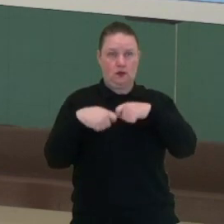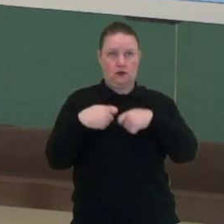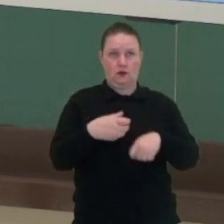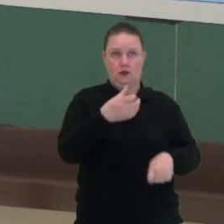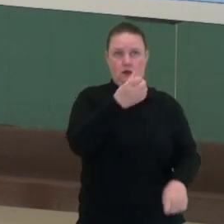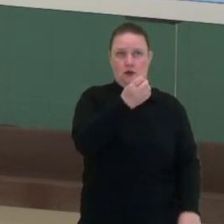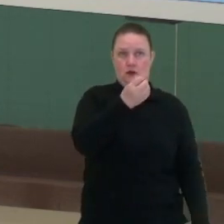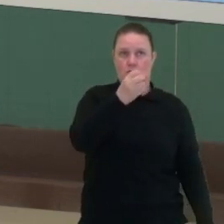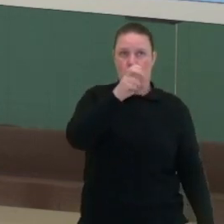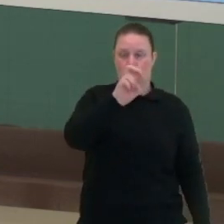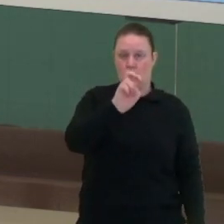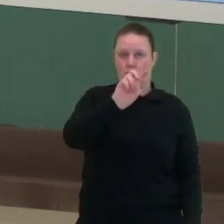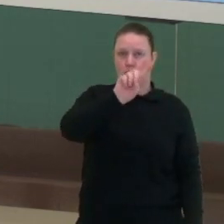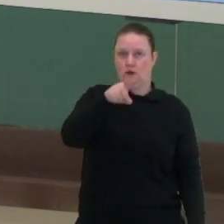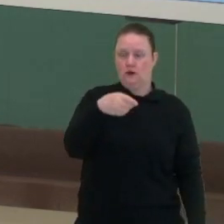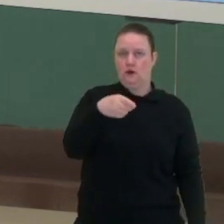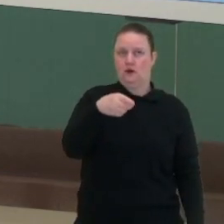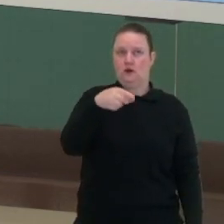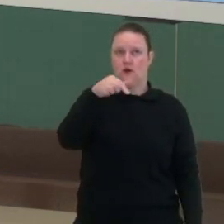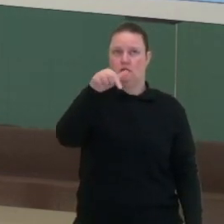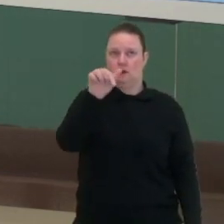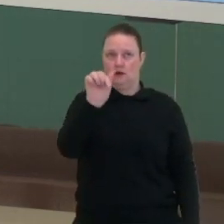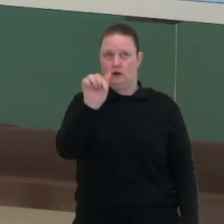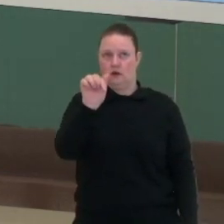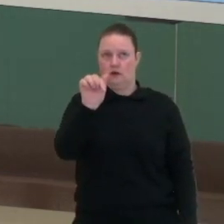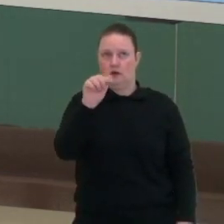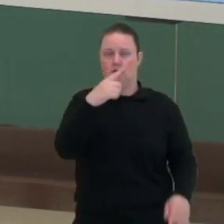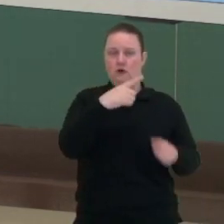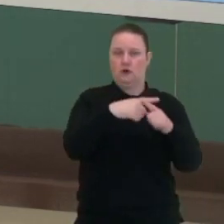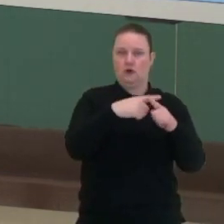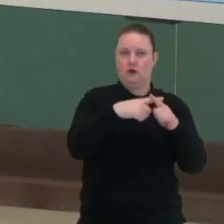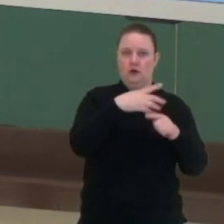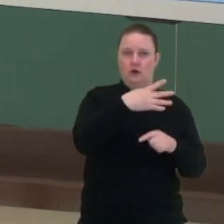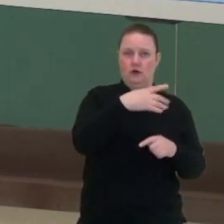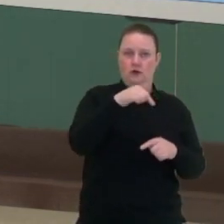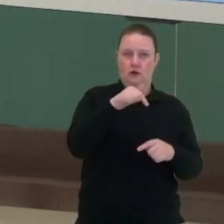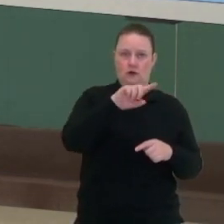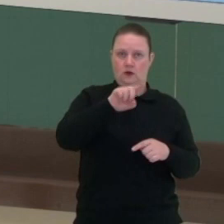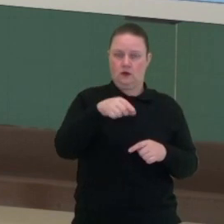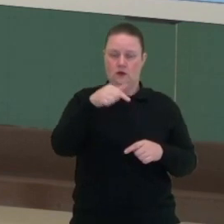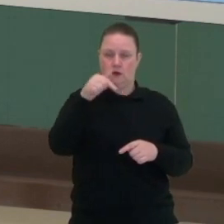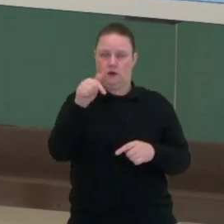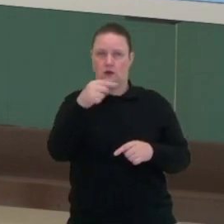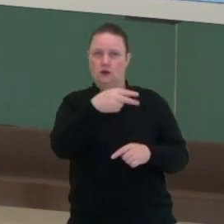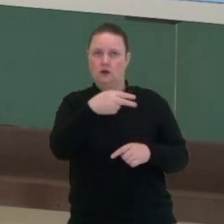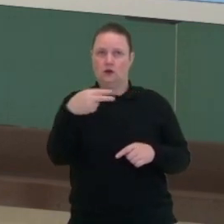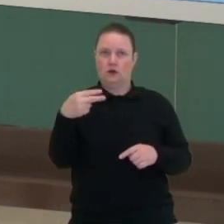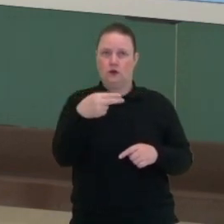65,7 vezes 47,7 vai ser igual a